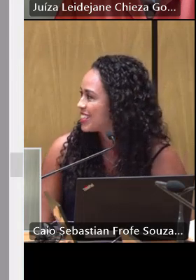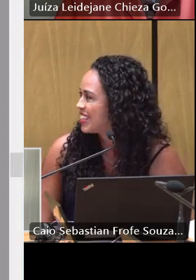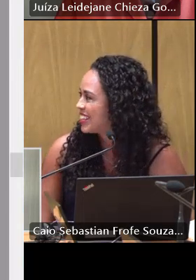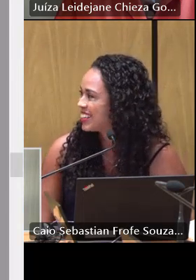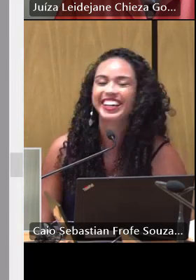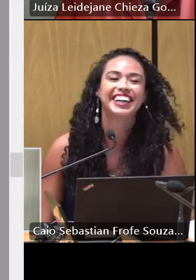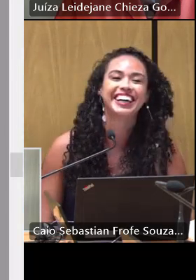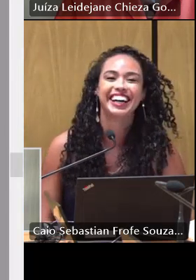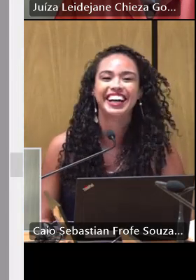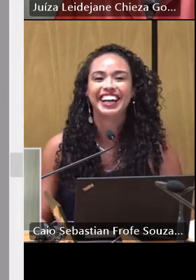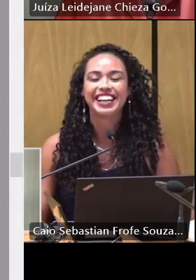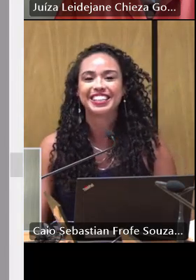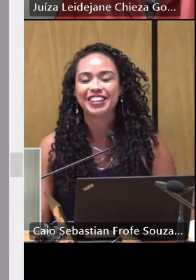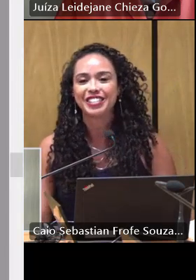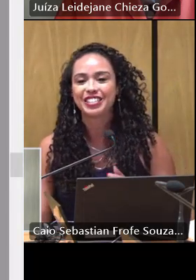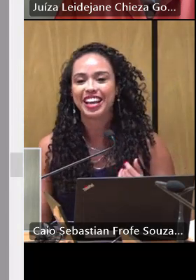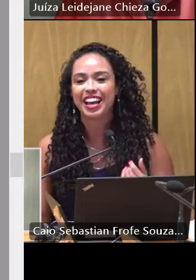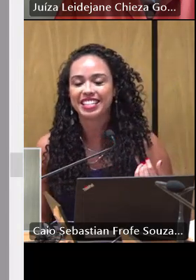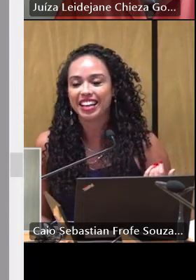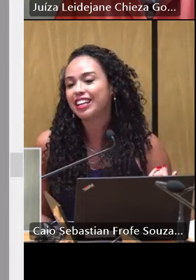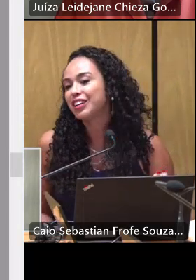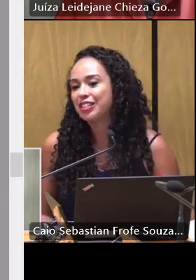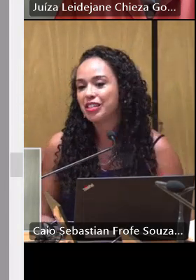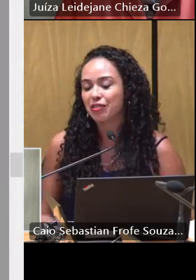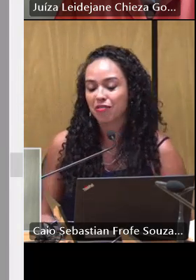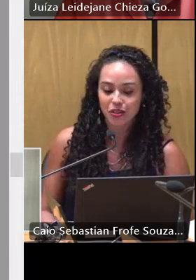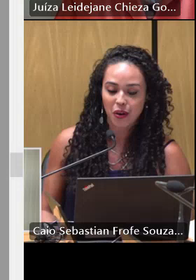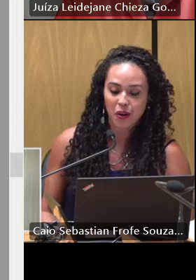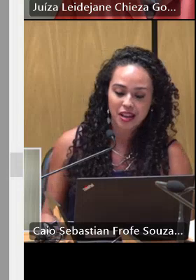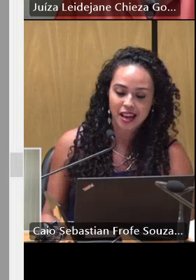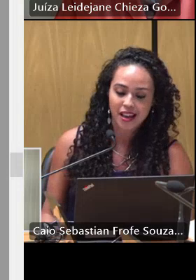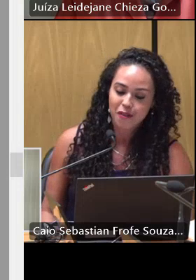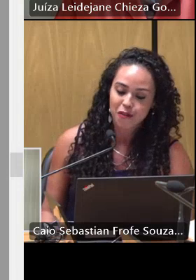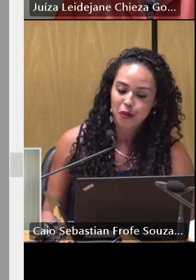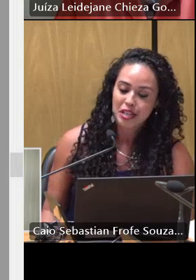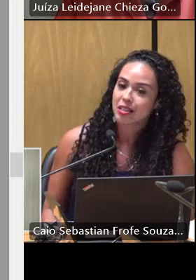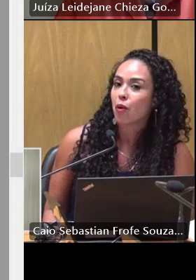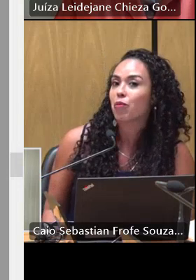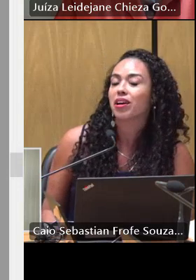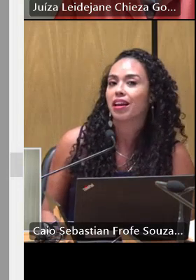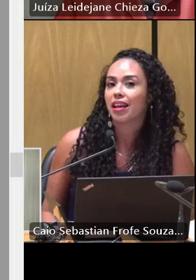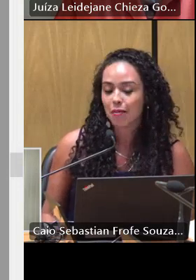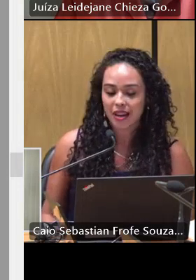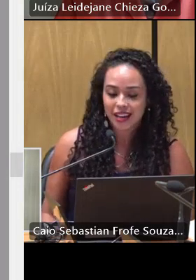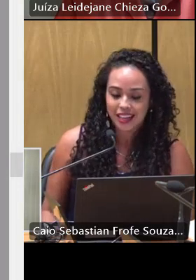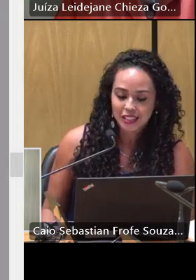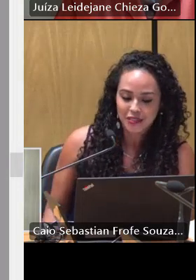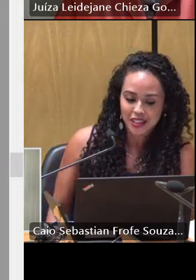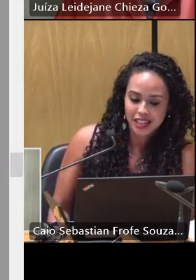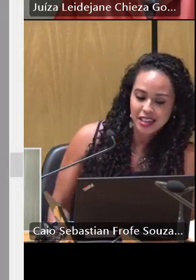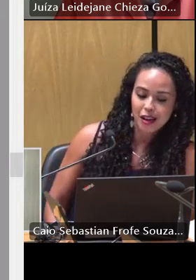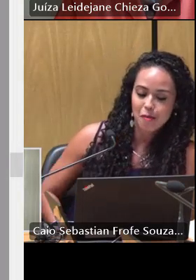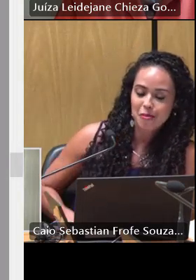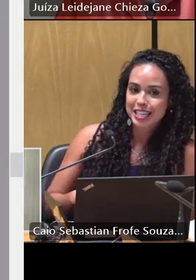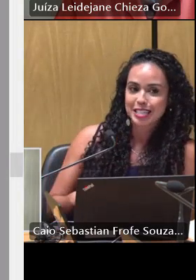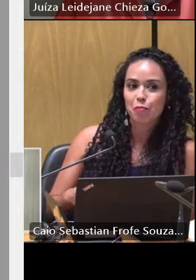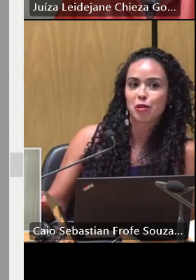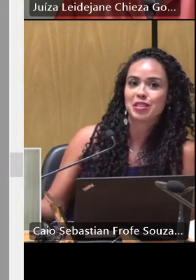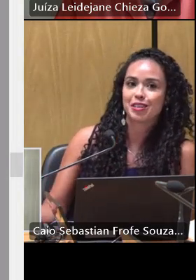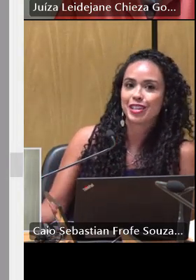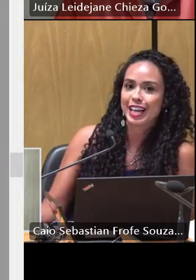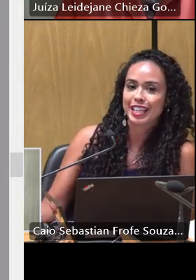dá um jeitinho então a gente essa lei do Regente Feijó né foi conhecida como lei para inglês ver né Apesar